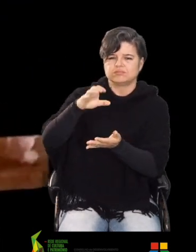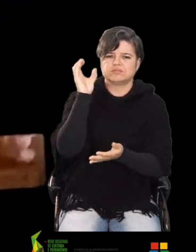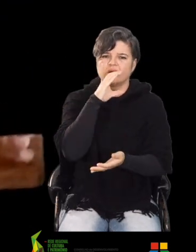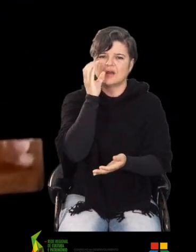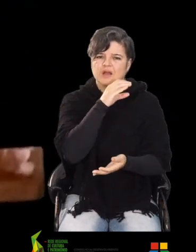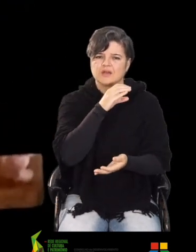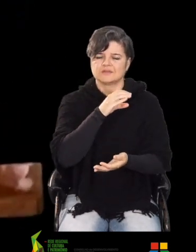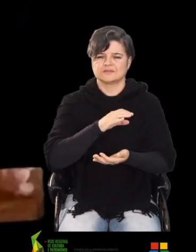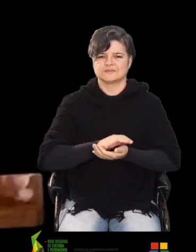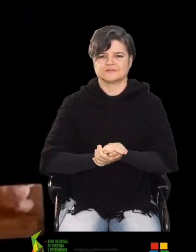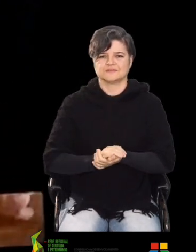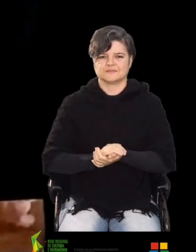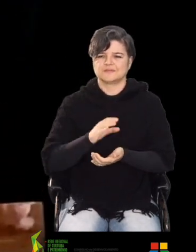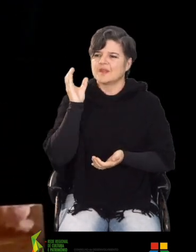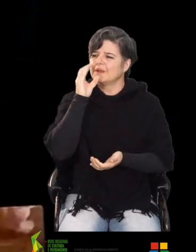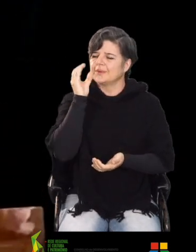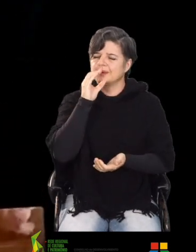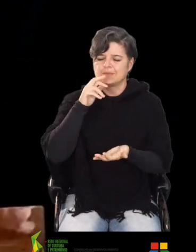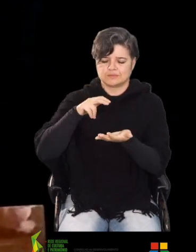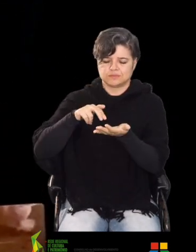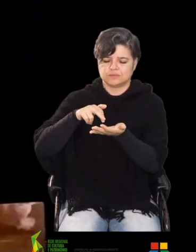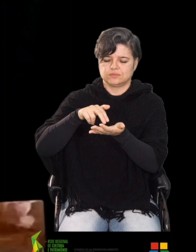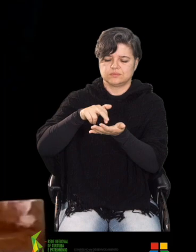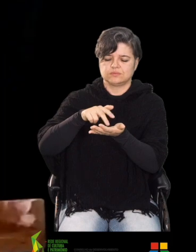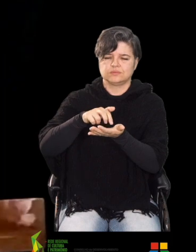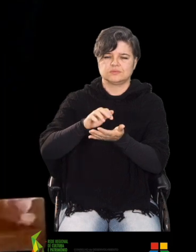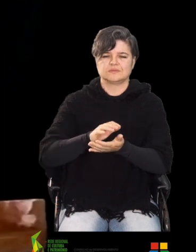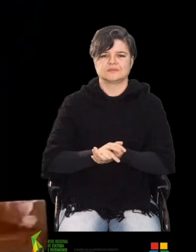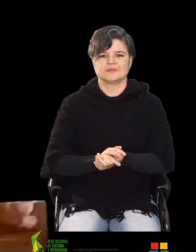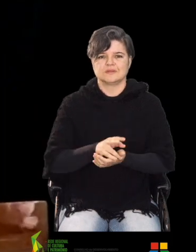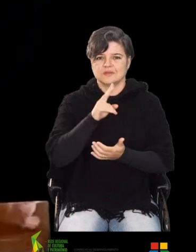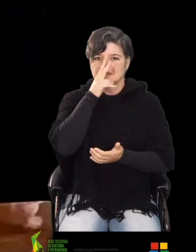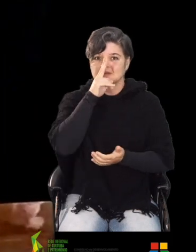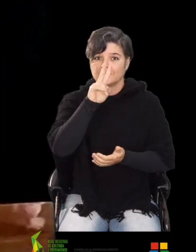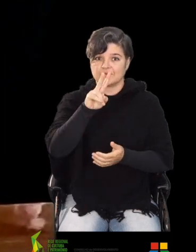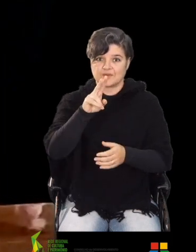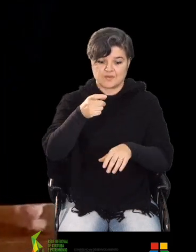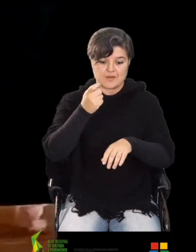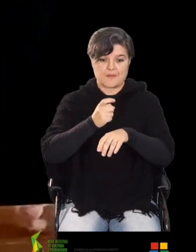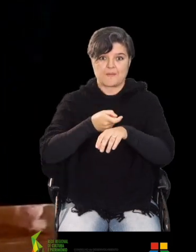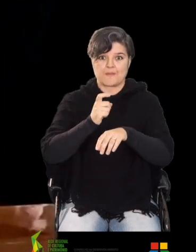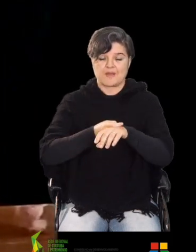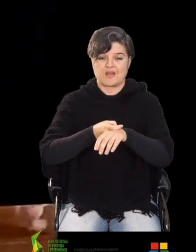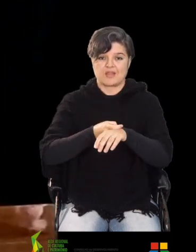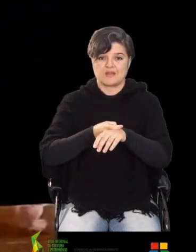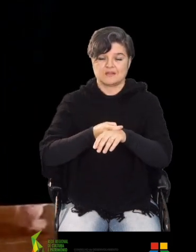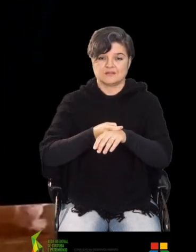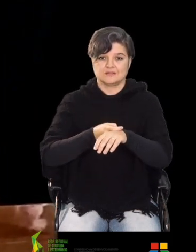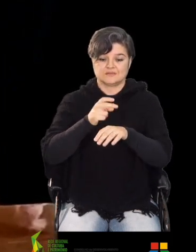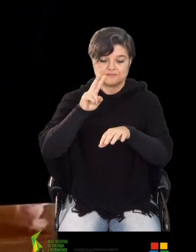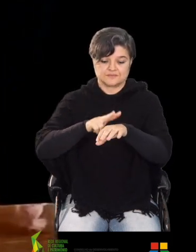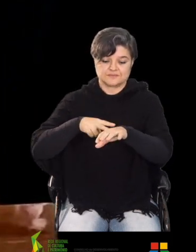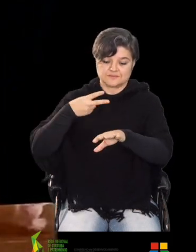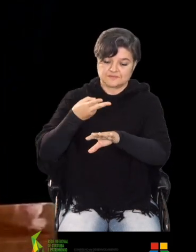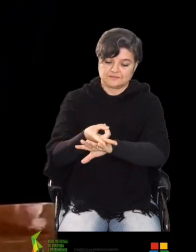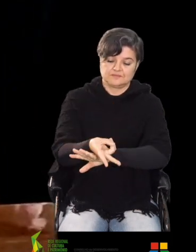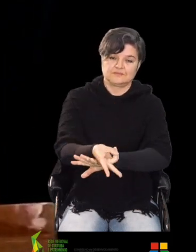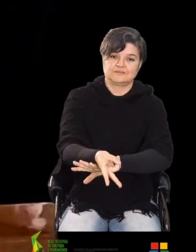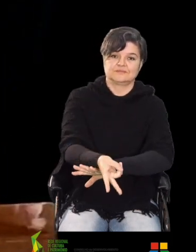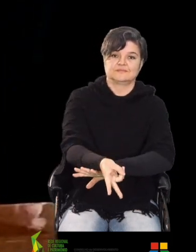correr correr tanto tão pesada que não viu uma pedra e na pedra professor